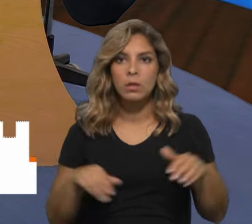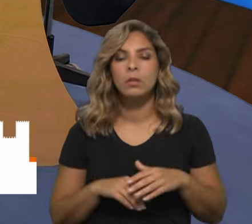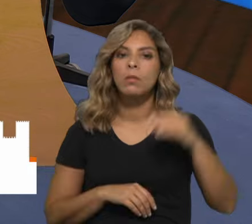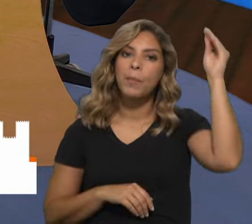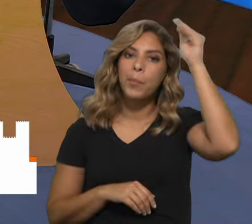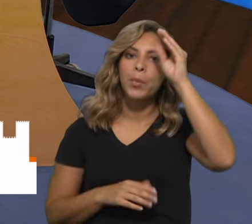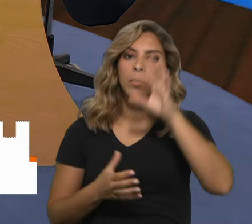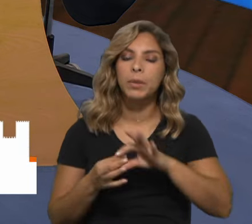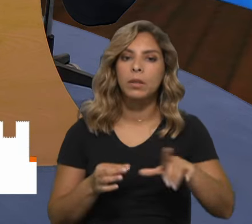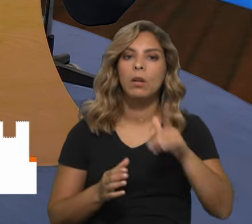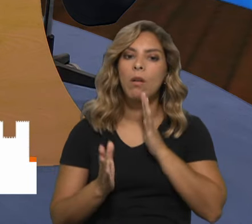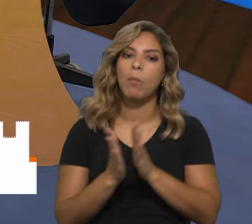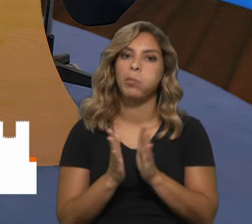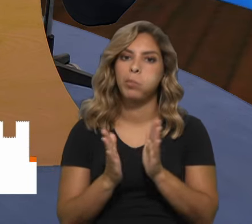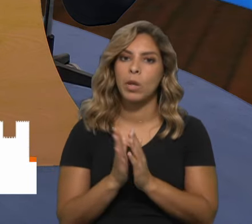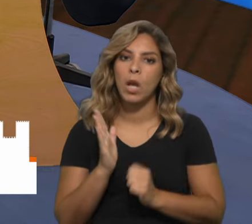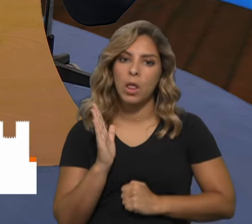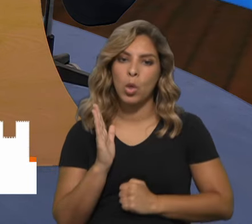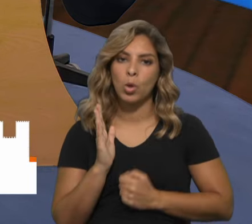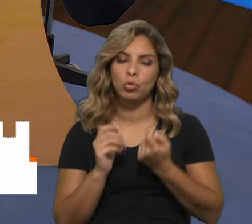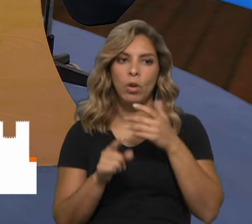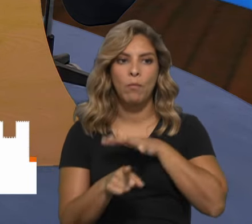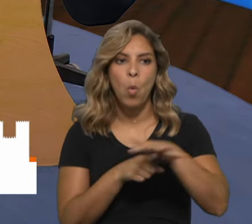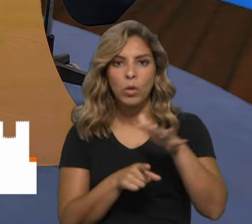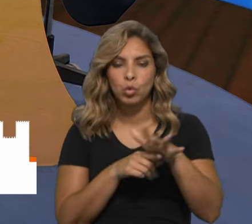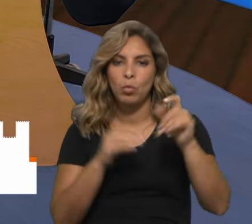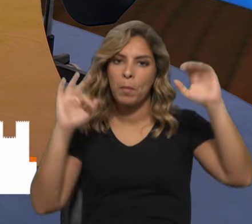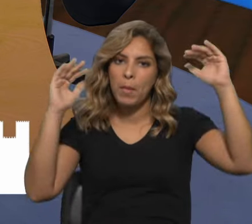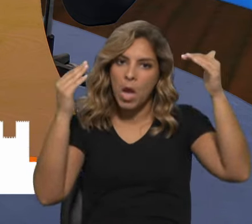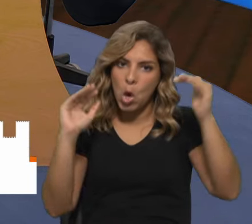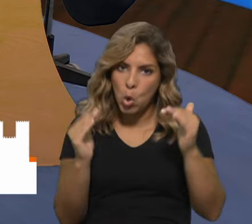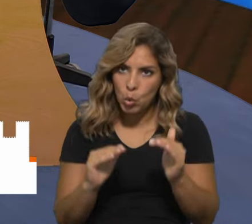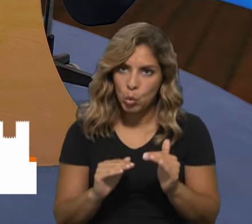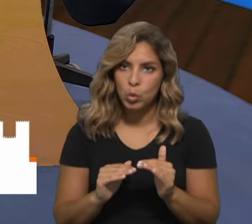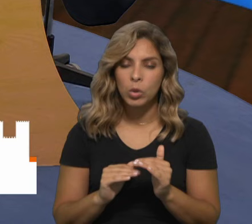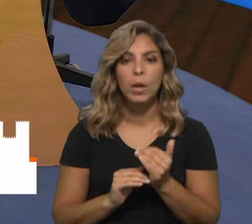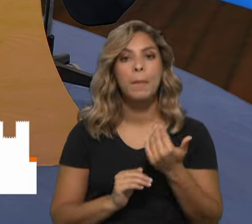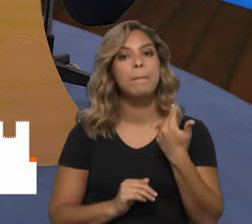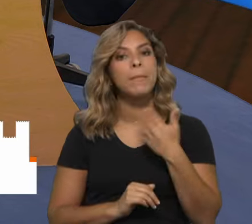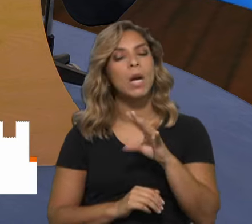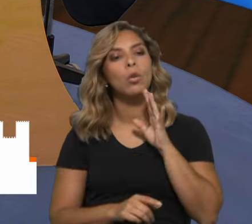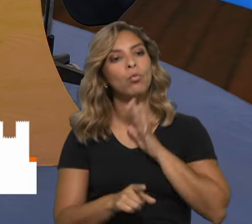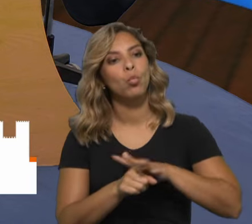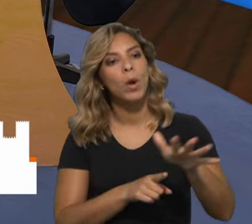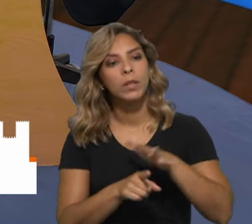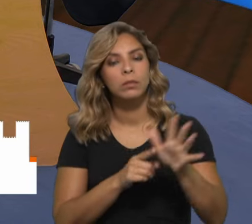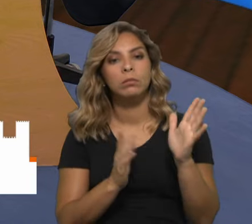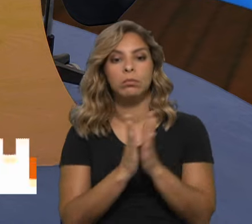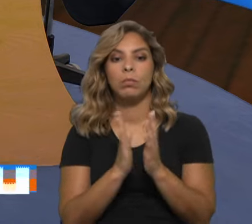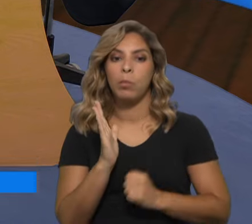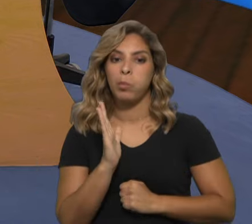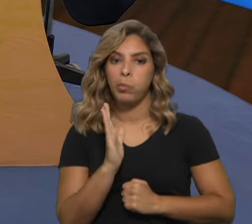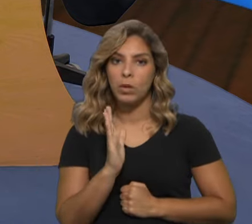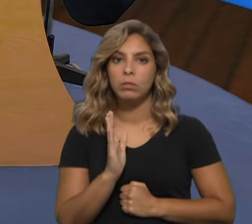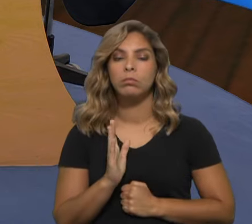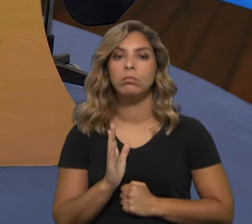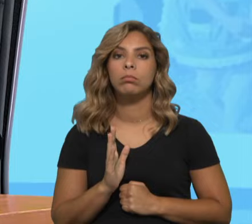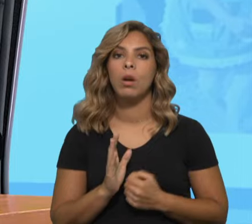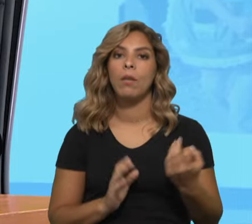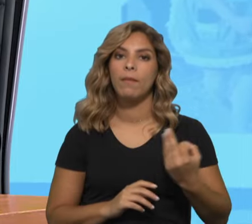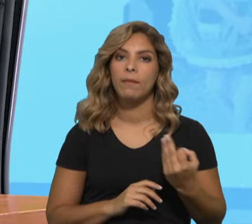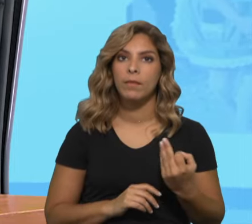Igreja Católica vai perdendo influência. Só que essa perda de influência da Igreja Católica,